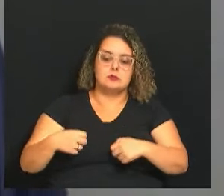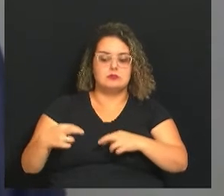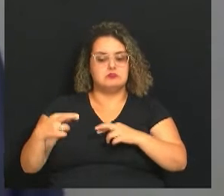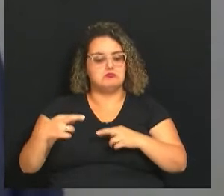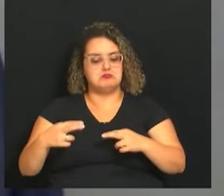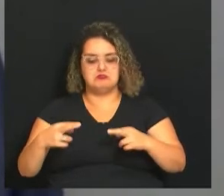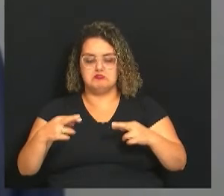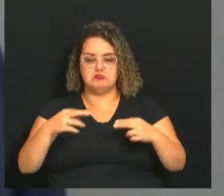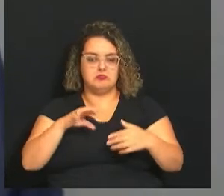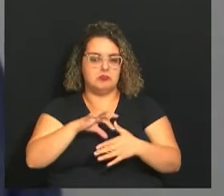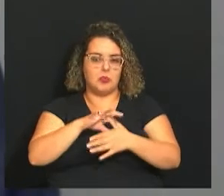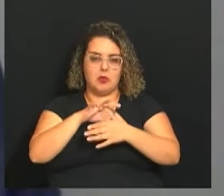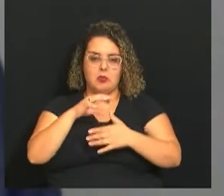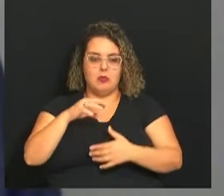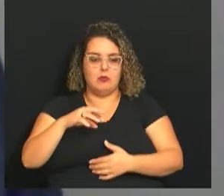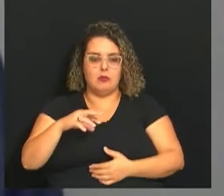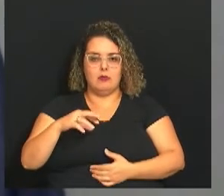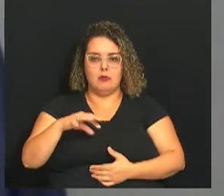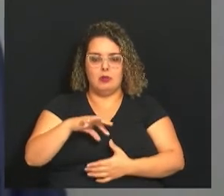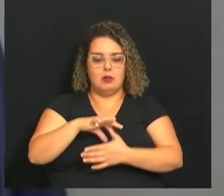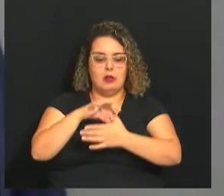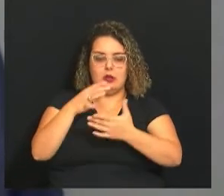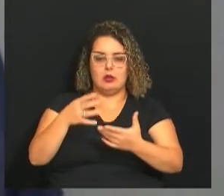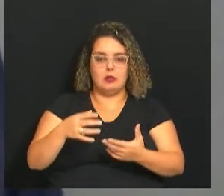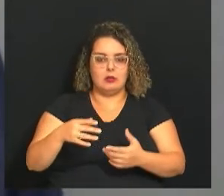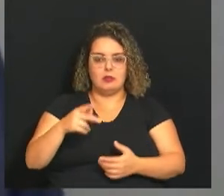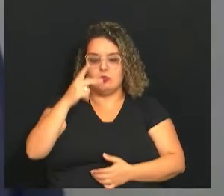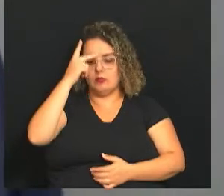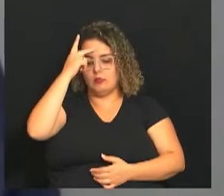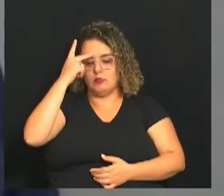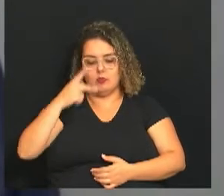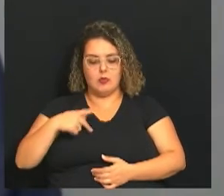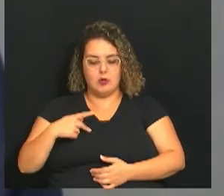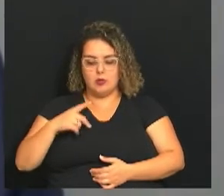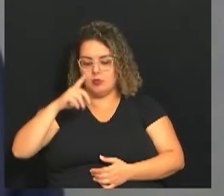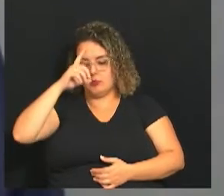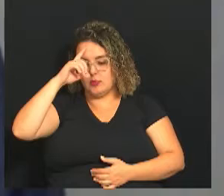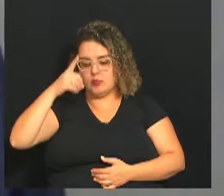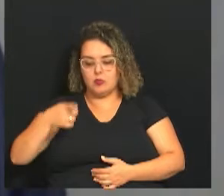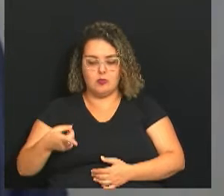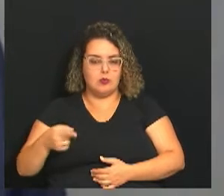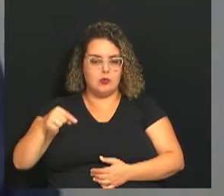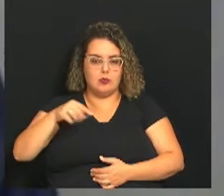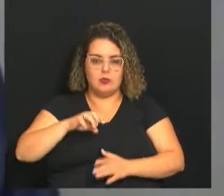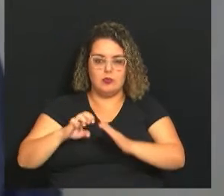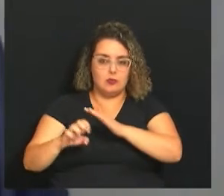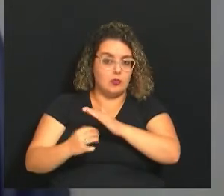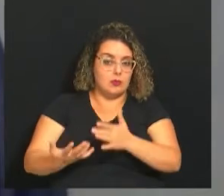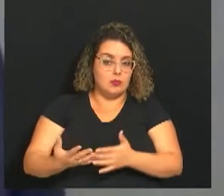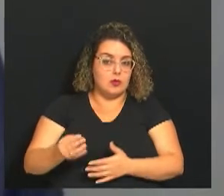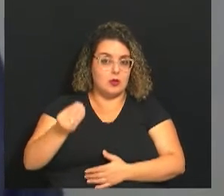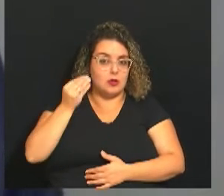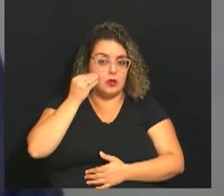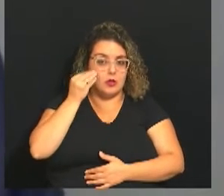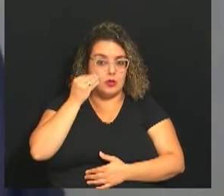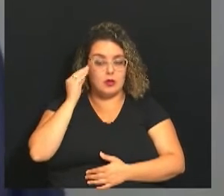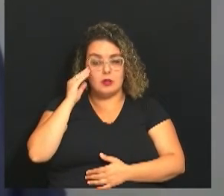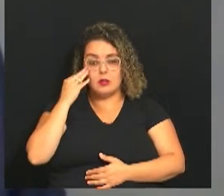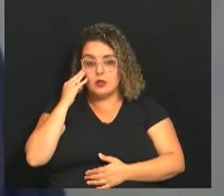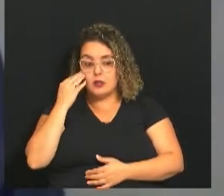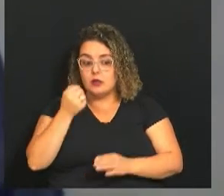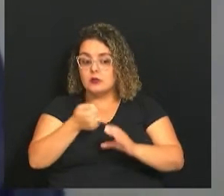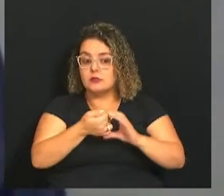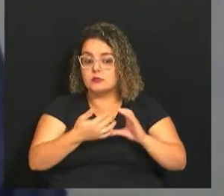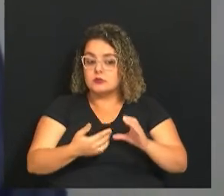dos próprios proprietários da empresa, de como está sendo feito o trabalho. Tentar entender as características de cada